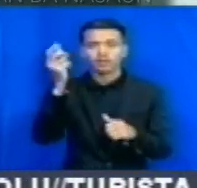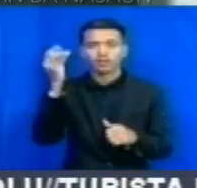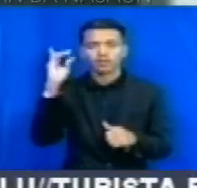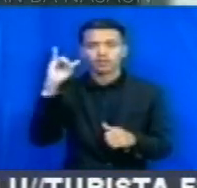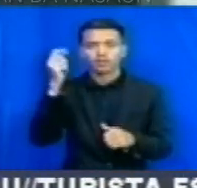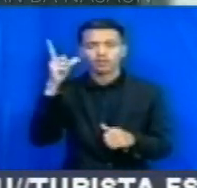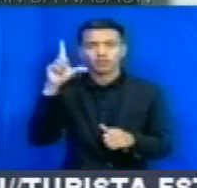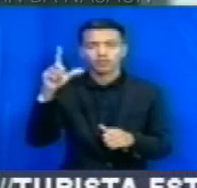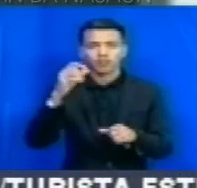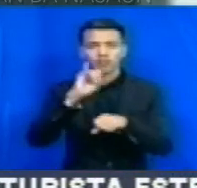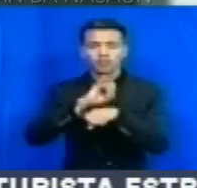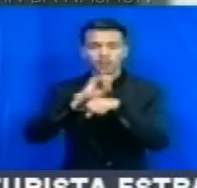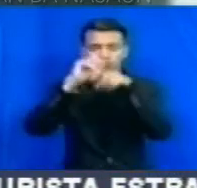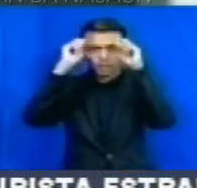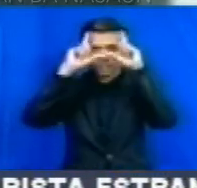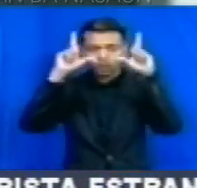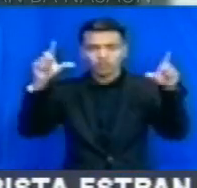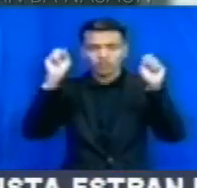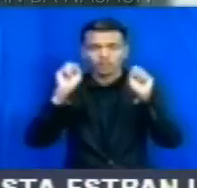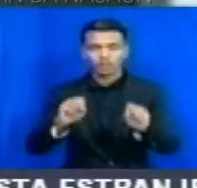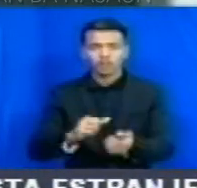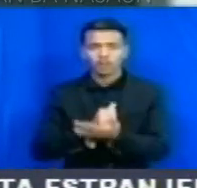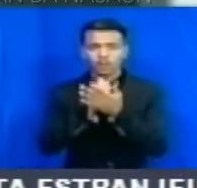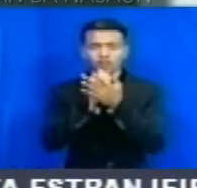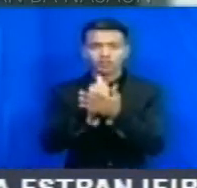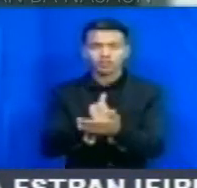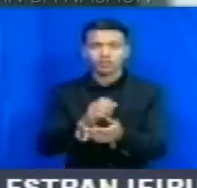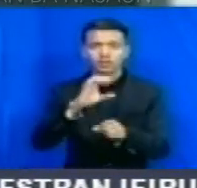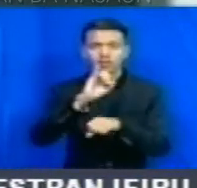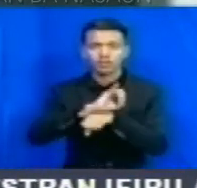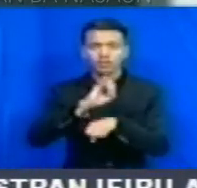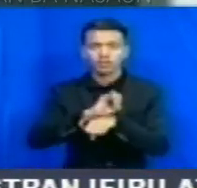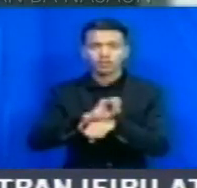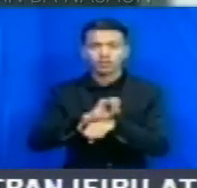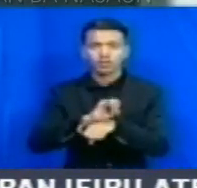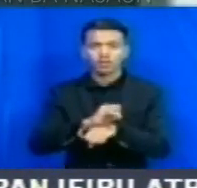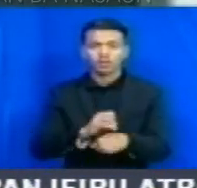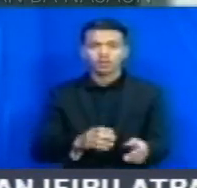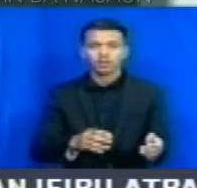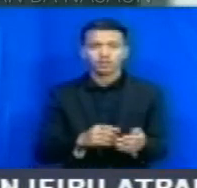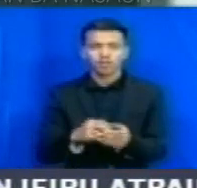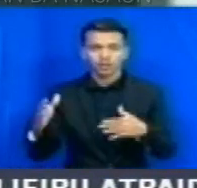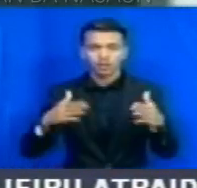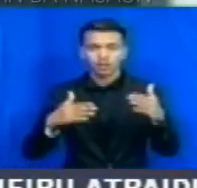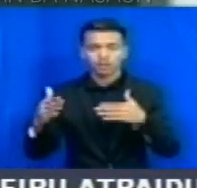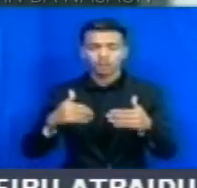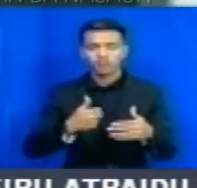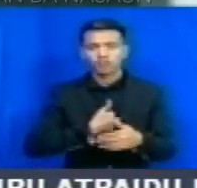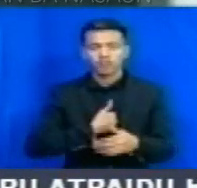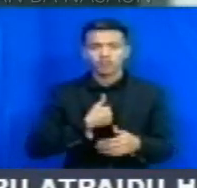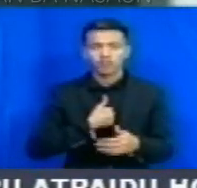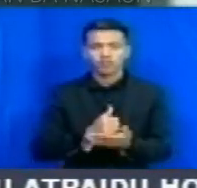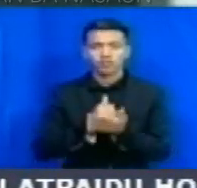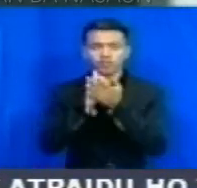creda timorinha bele tulung uma creda de né atu organiza ninha podi